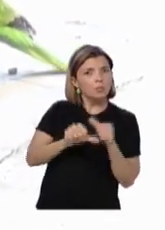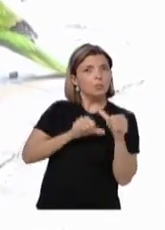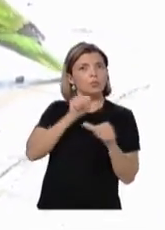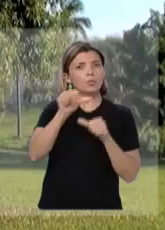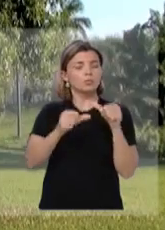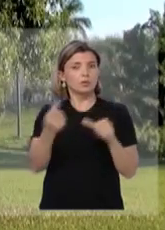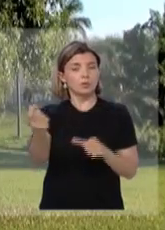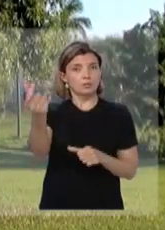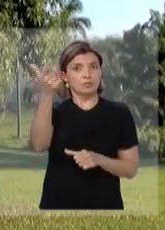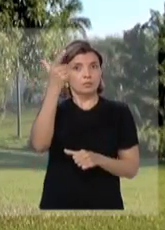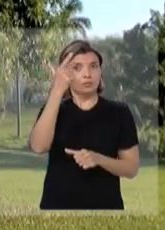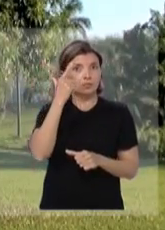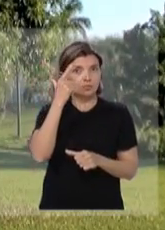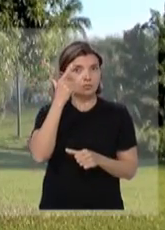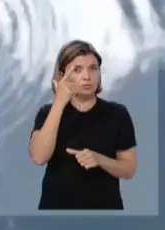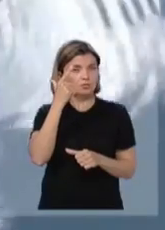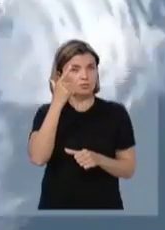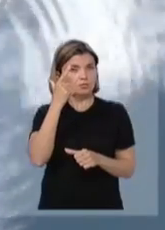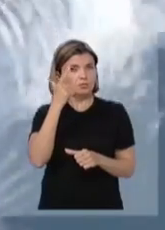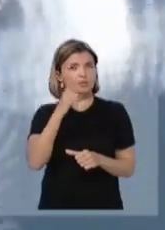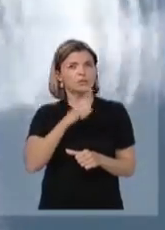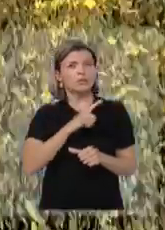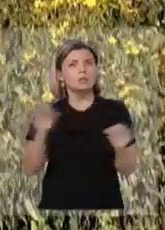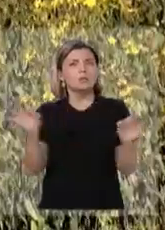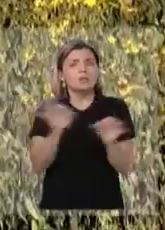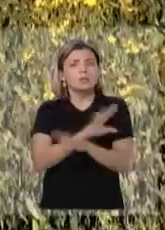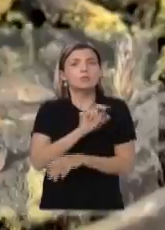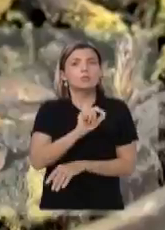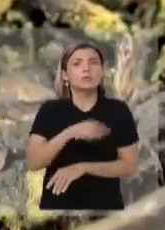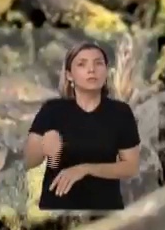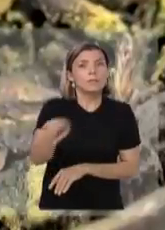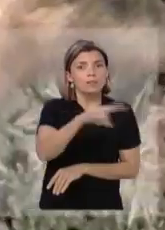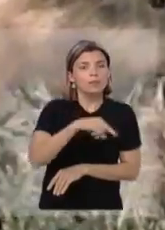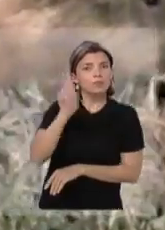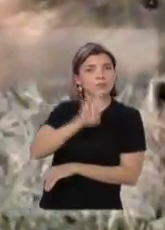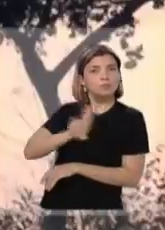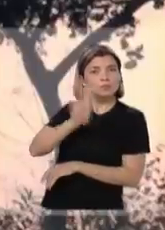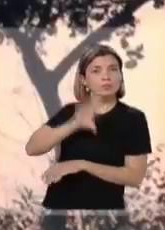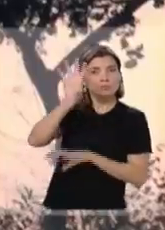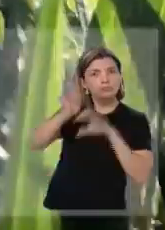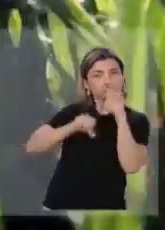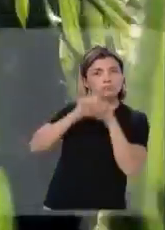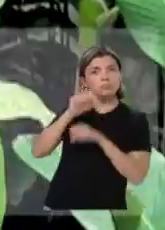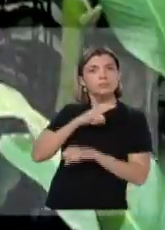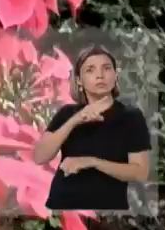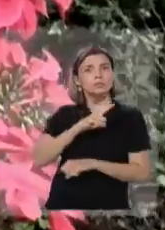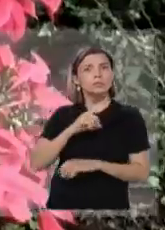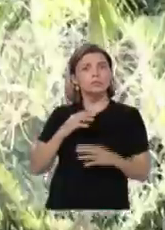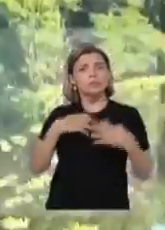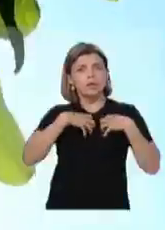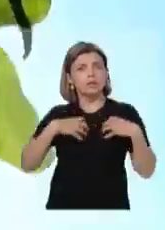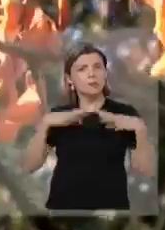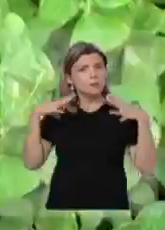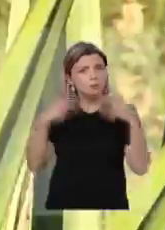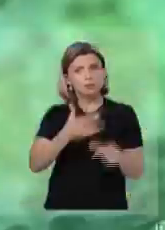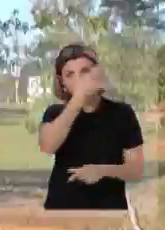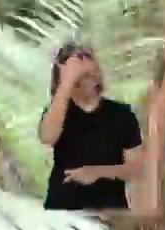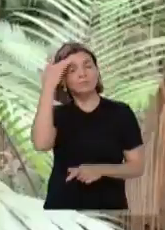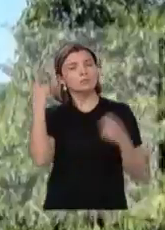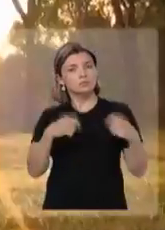responsável pela transformação de energia luminosa e um tipo de energia prontamente utilizável pelos seres vivos,